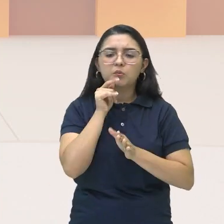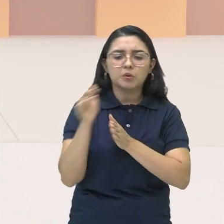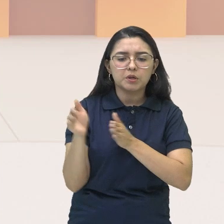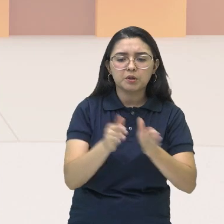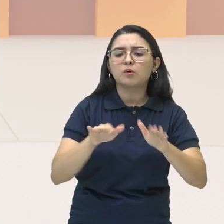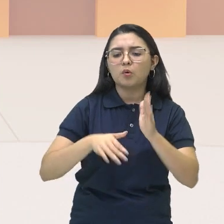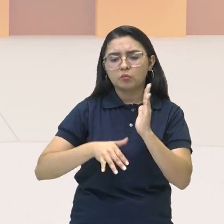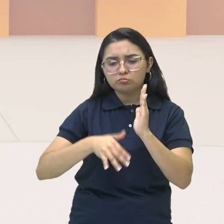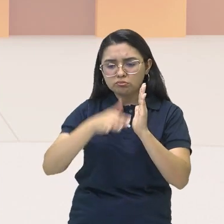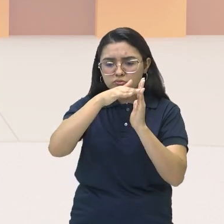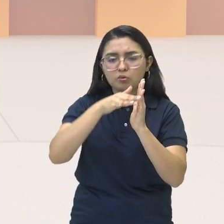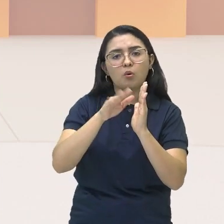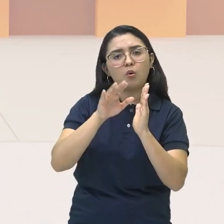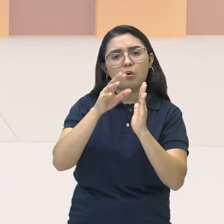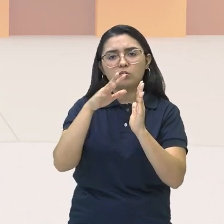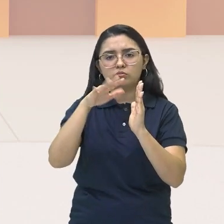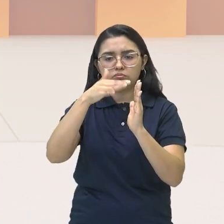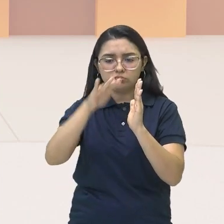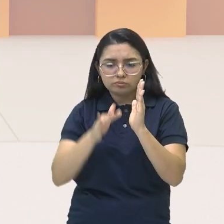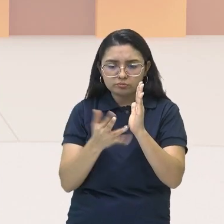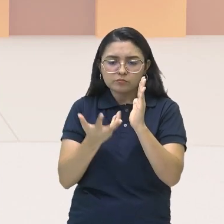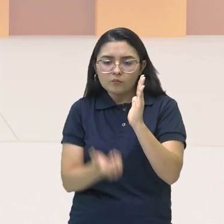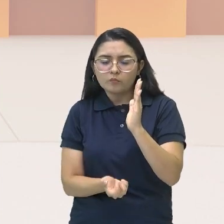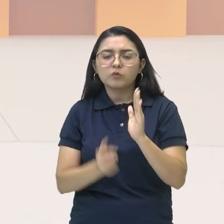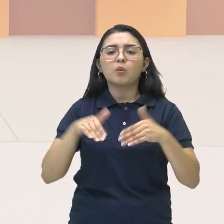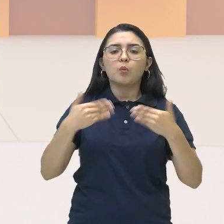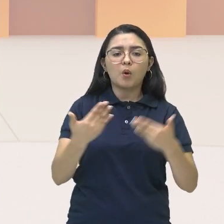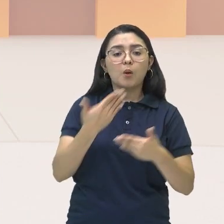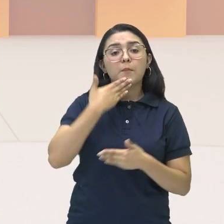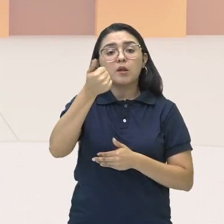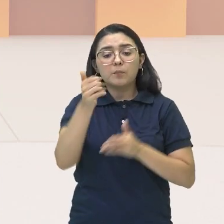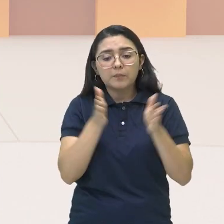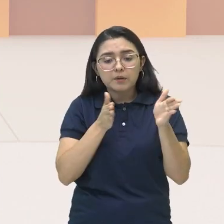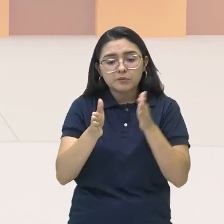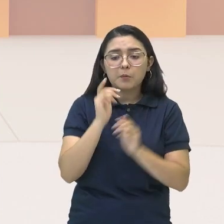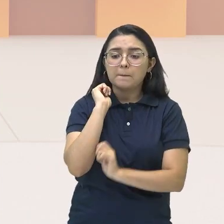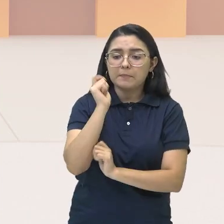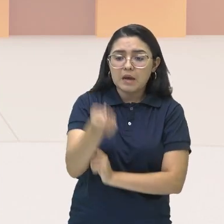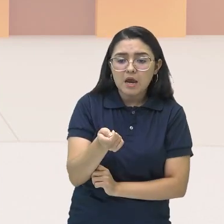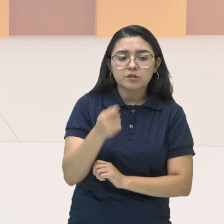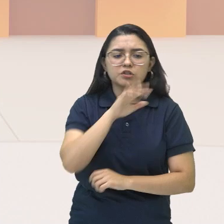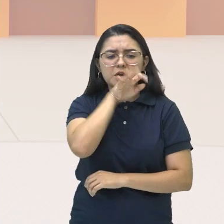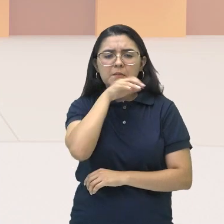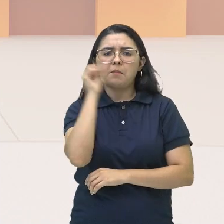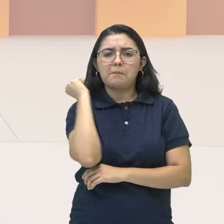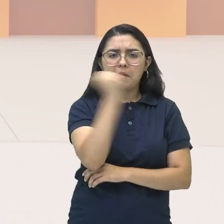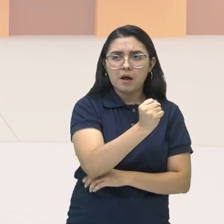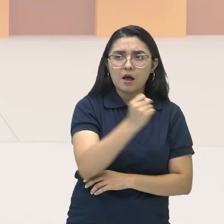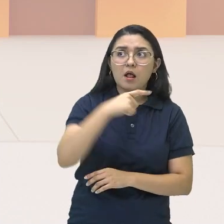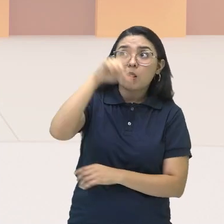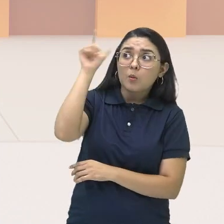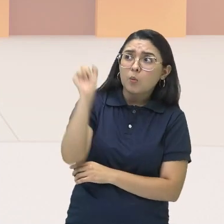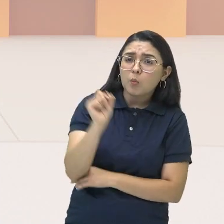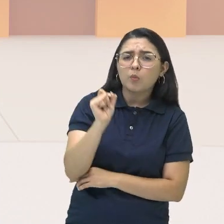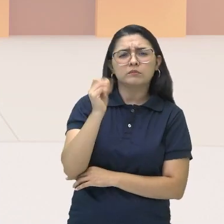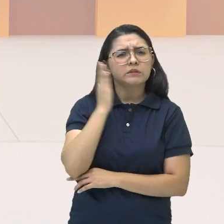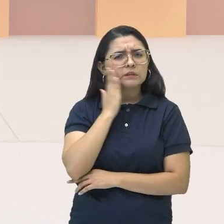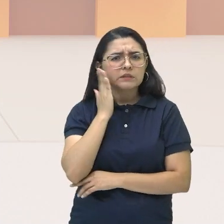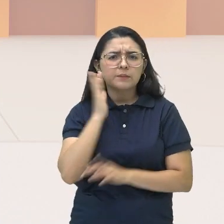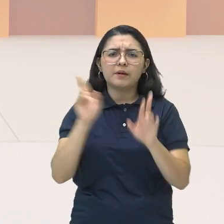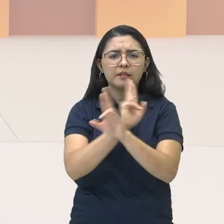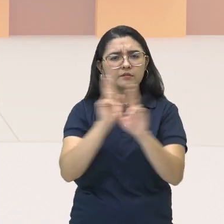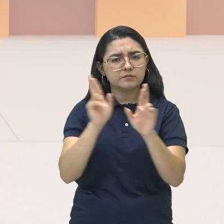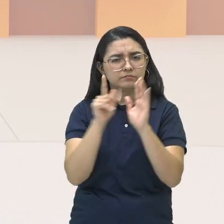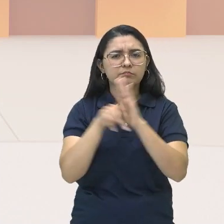está seco, né, qual é o melhor período de pesca, de caça, a lua. Tem toda uma